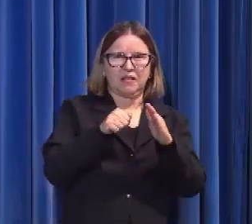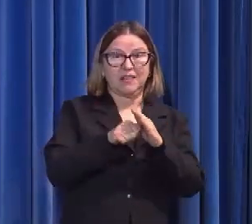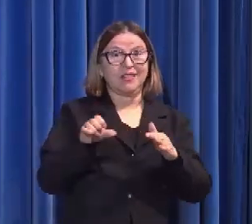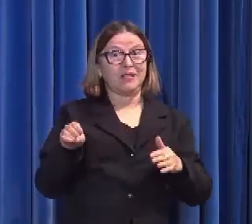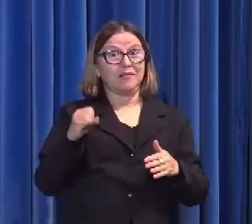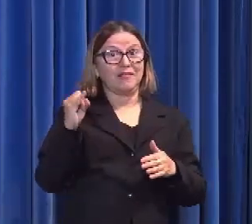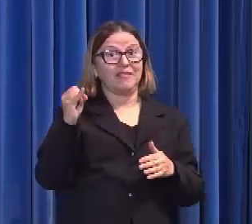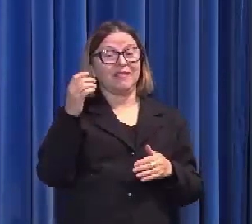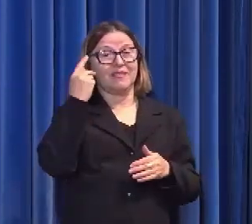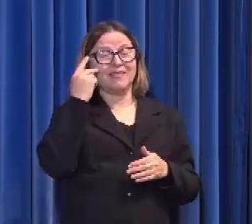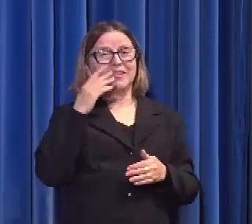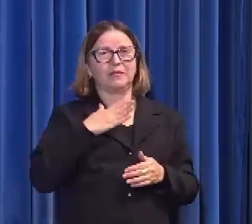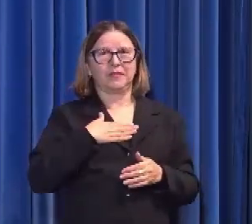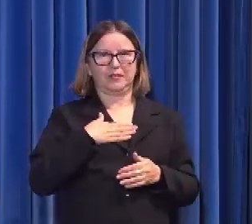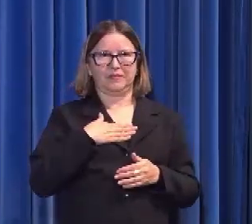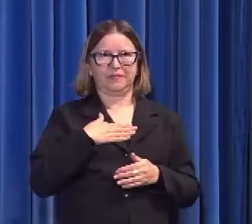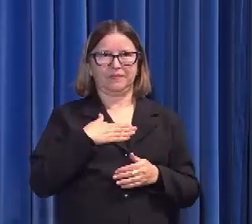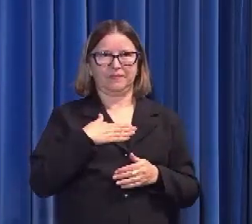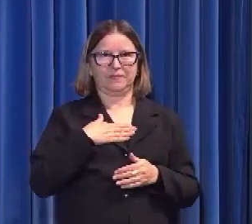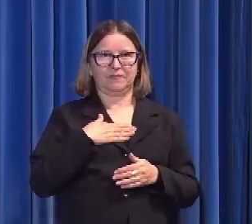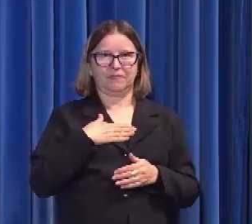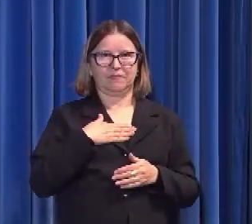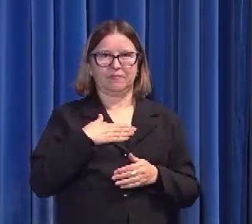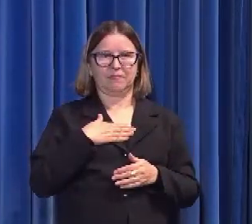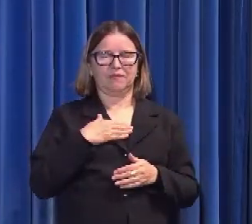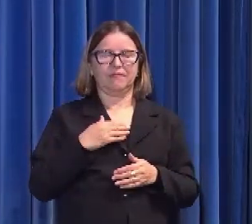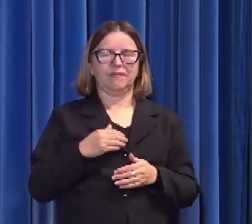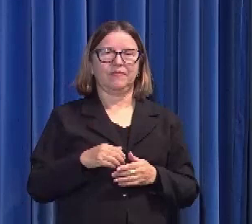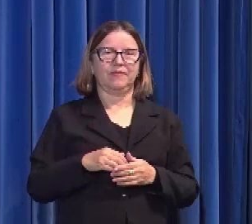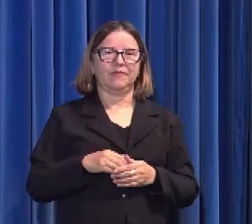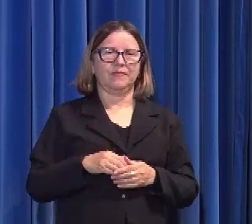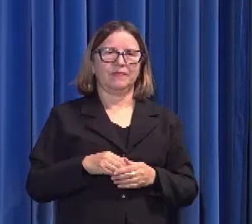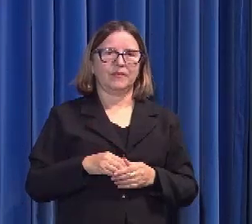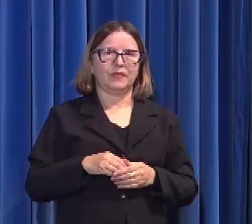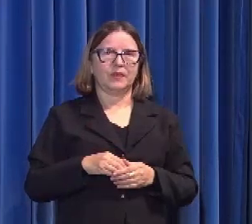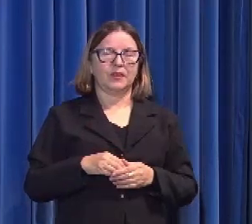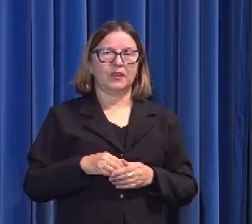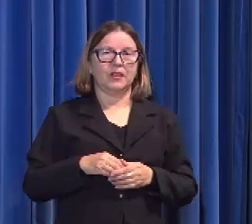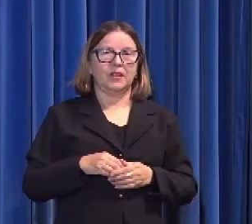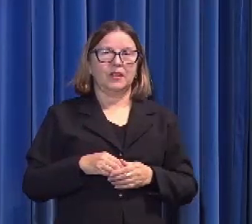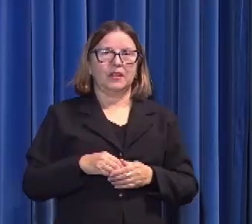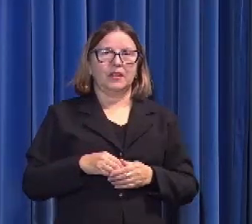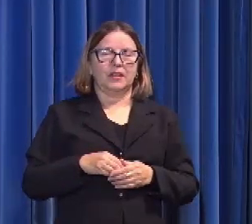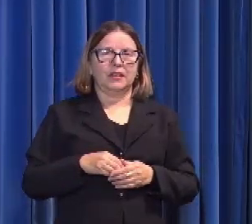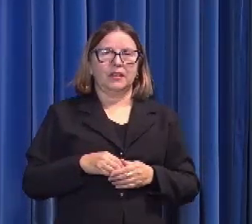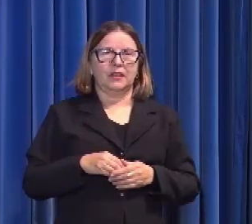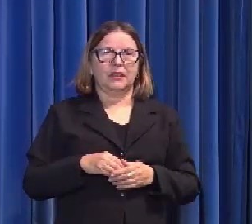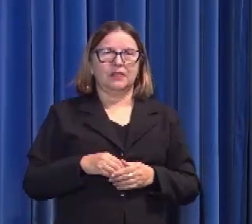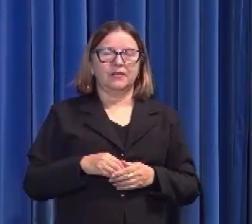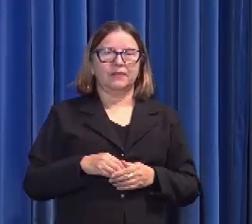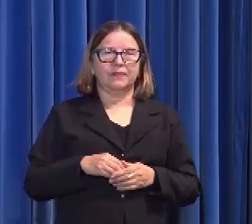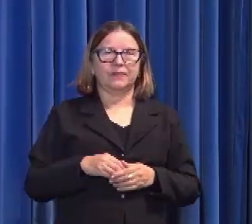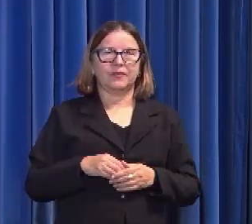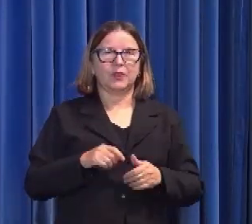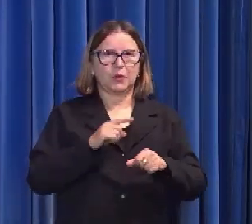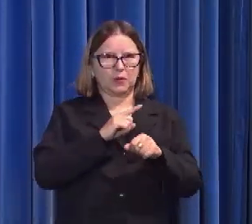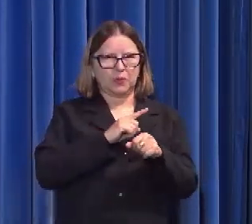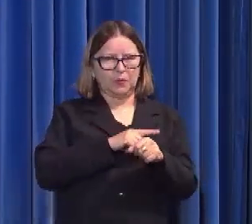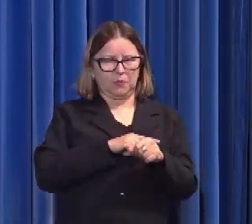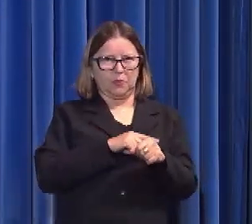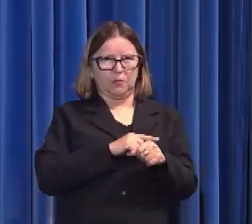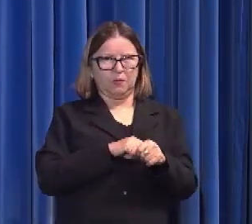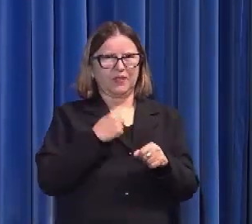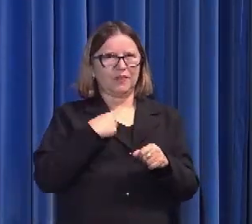eu não abdicaria deles hoje é porque foi ali naquele Vale profundo